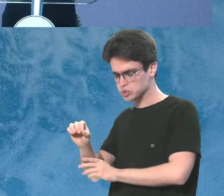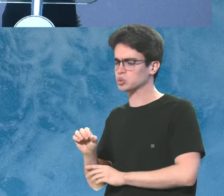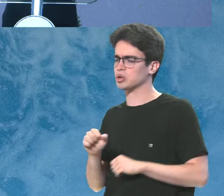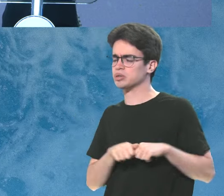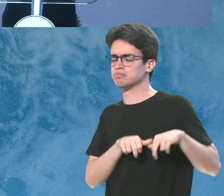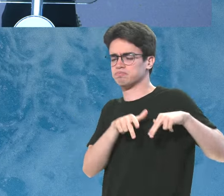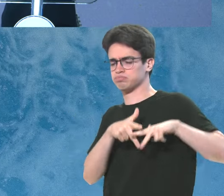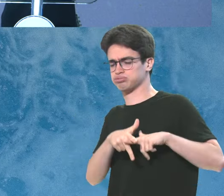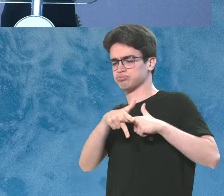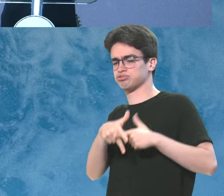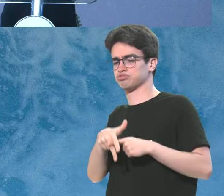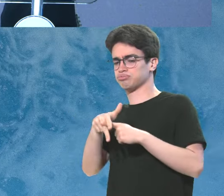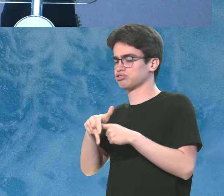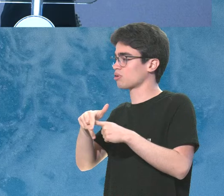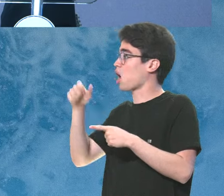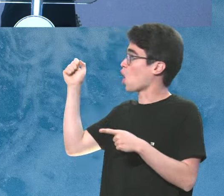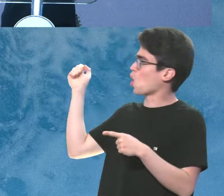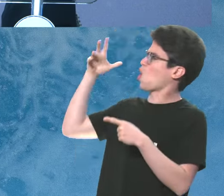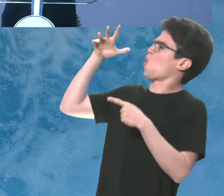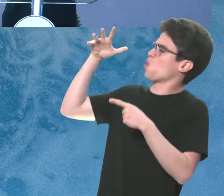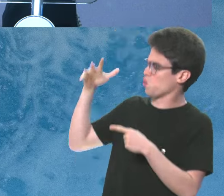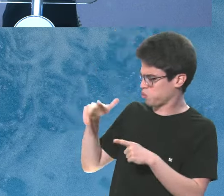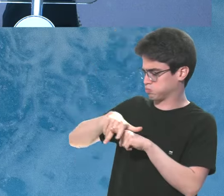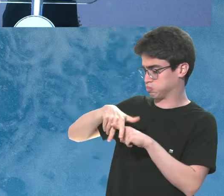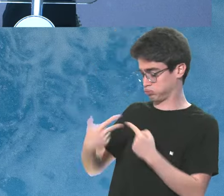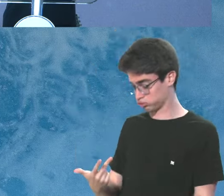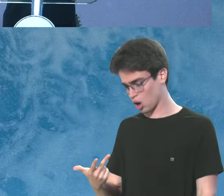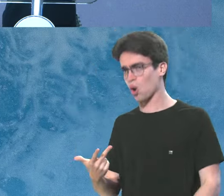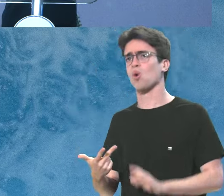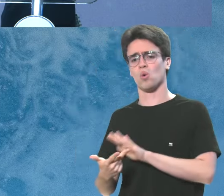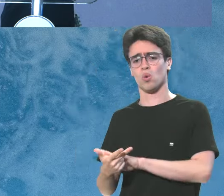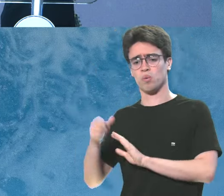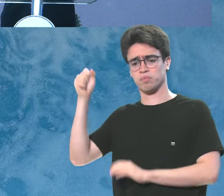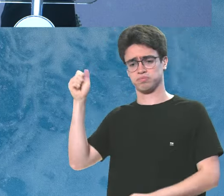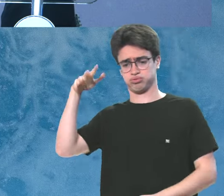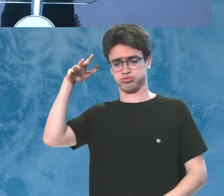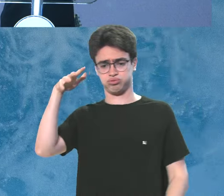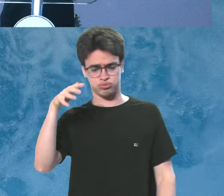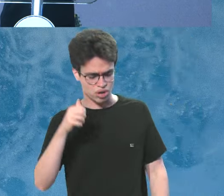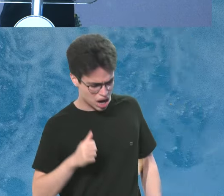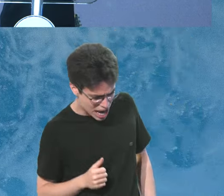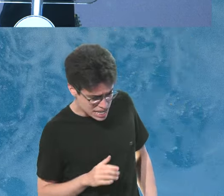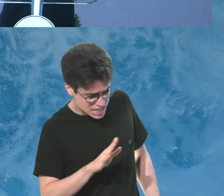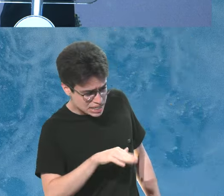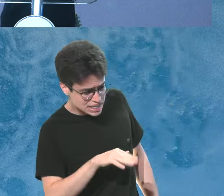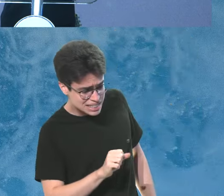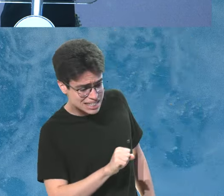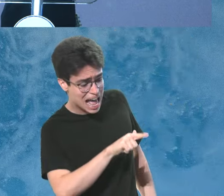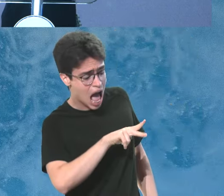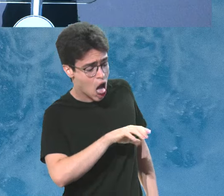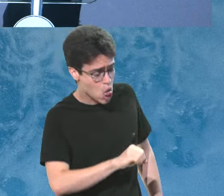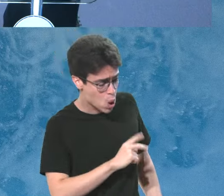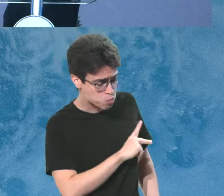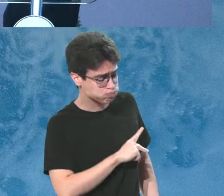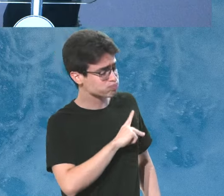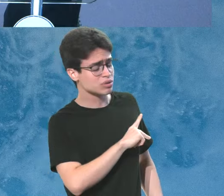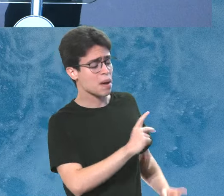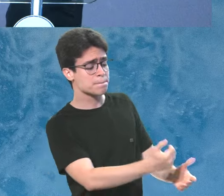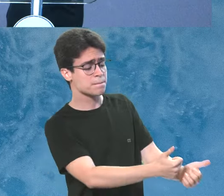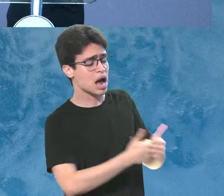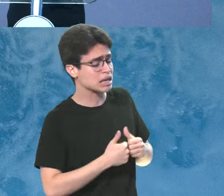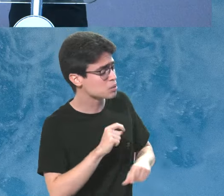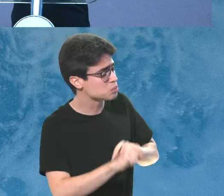redor ele caiu no chão e ouviu uma voz lhe dizer Saulo Saulo Por que você me persegue Quem és Tu